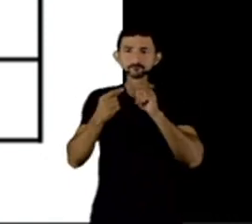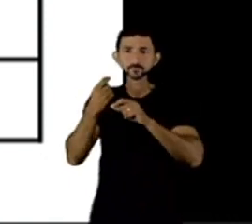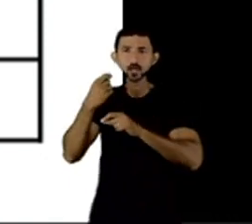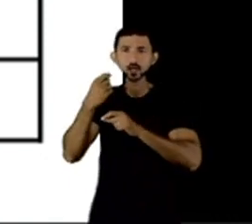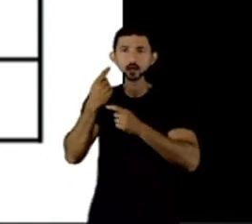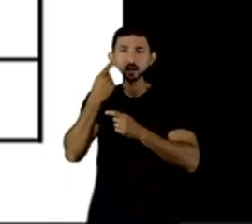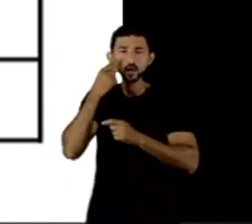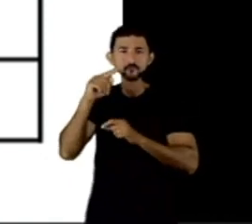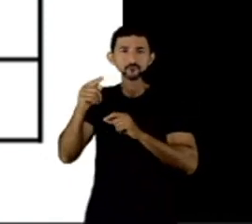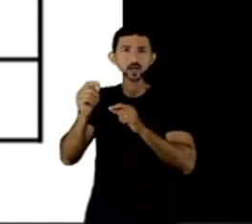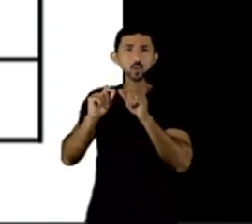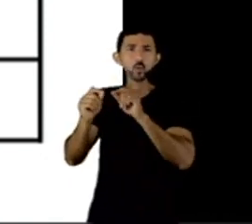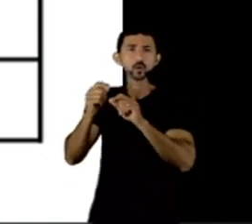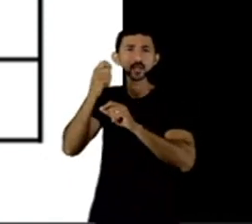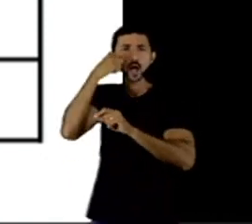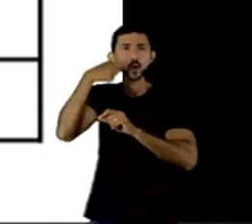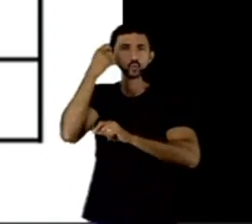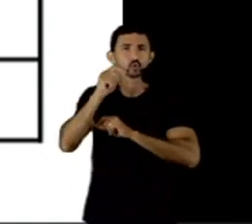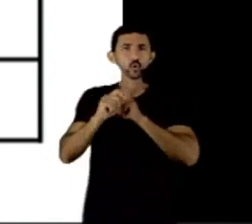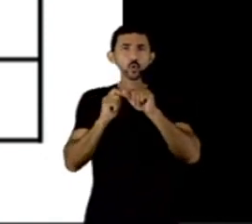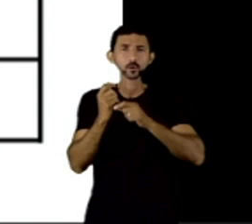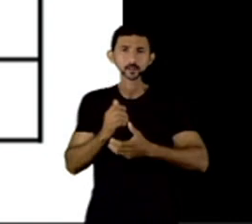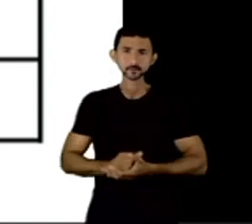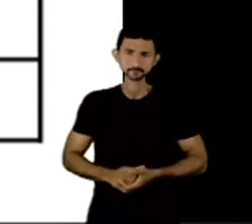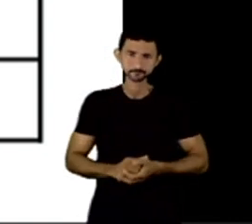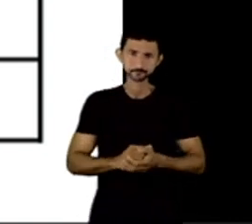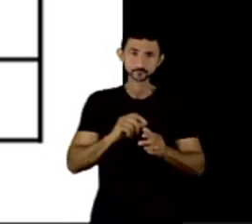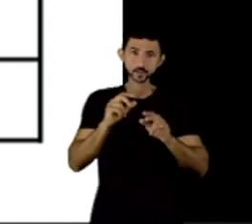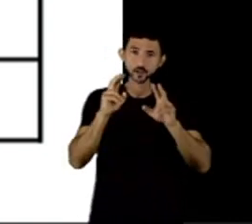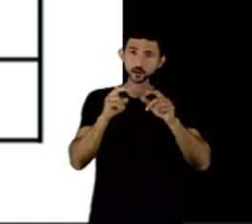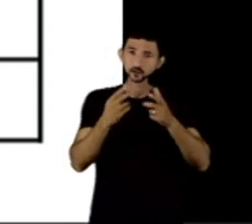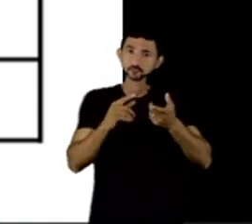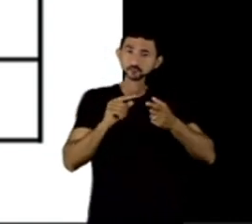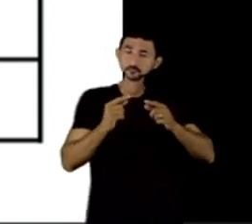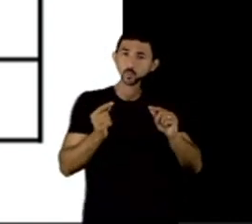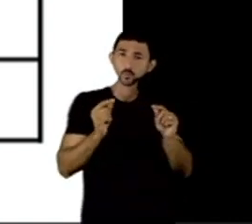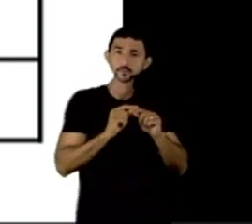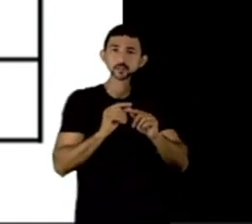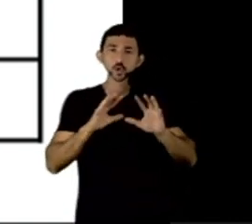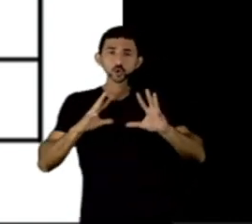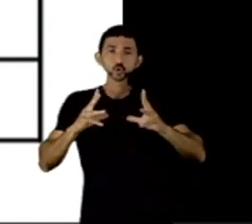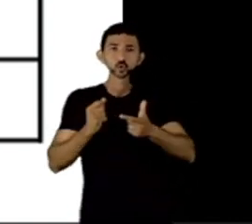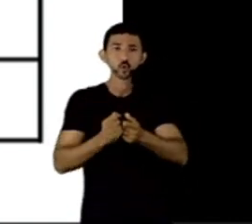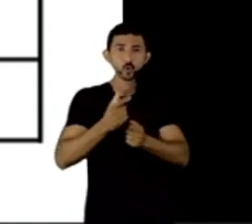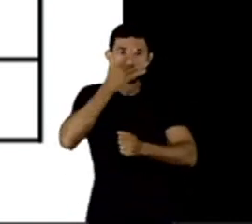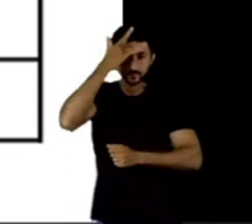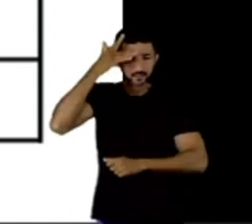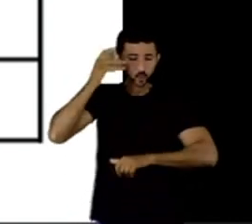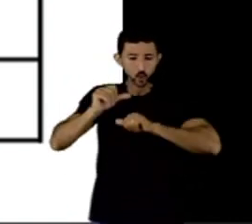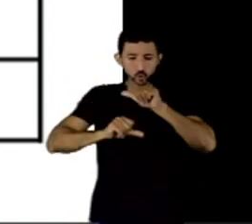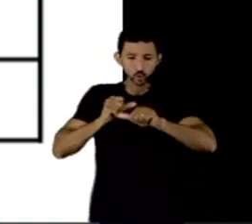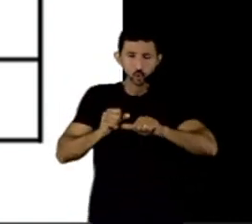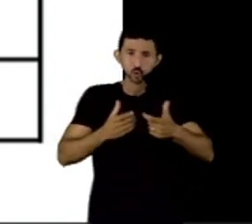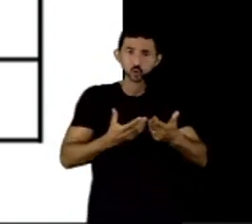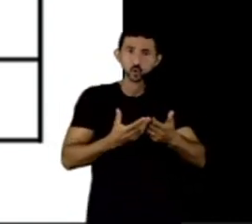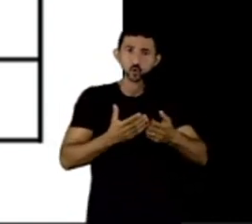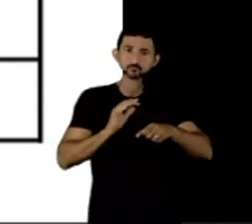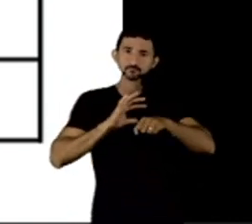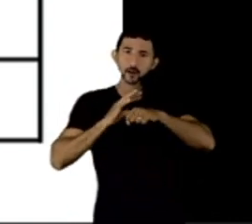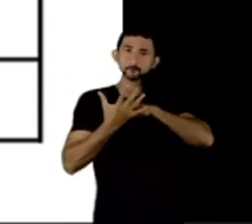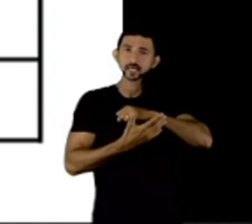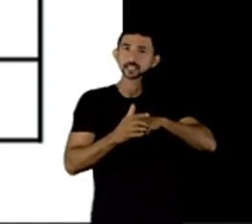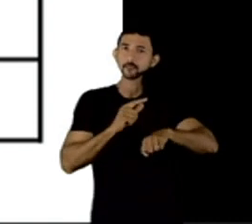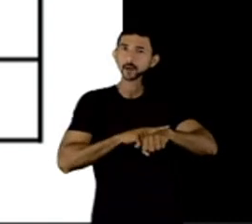do autor, que nós já vimos, diz respeito a todo mundo mudou durante essa